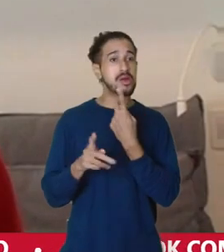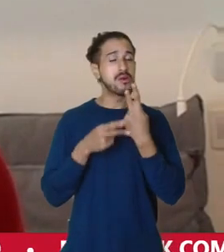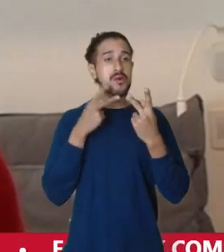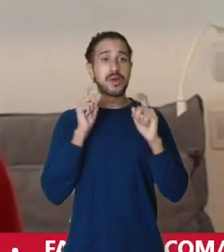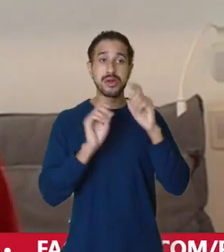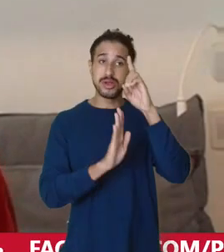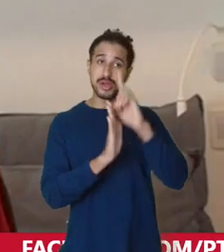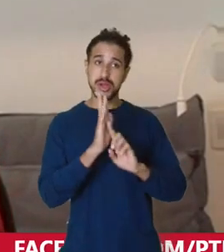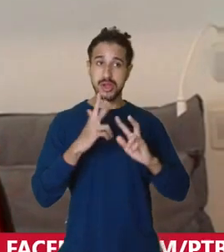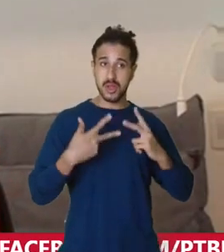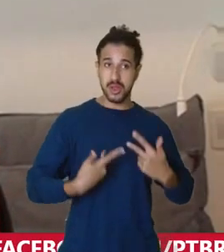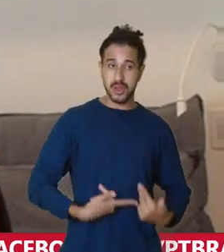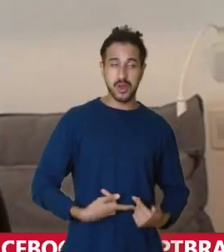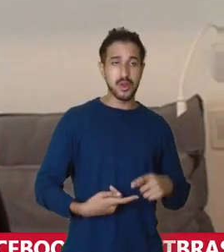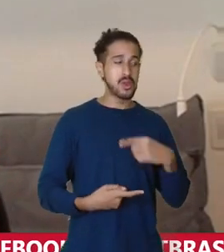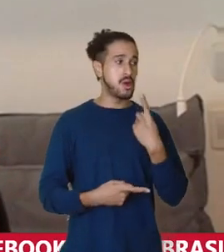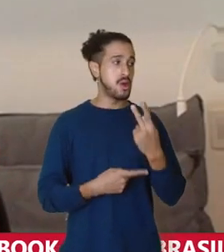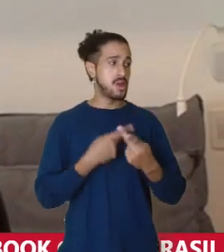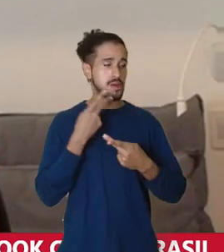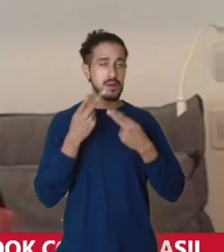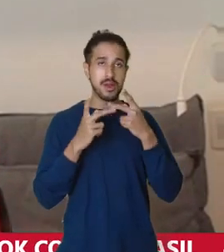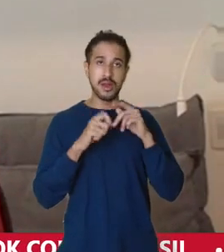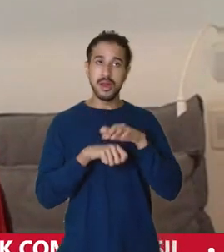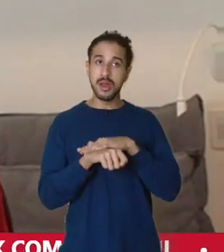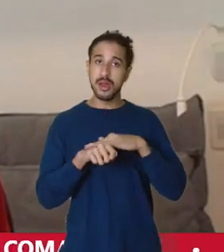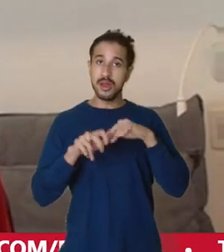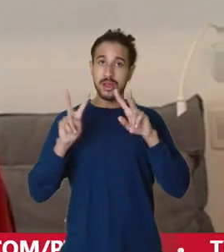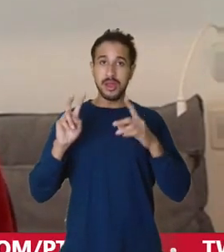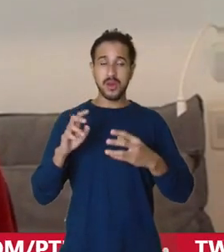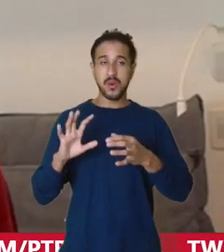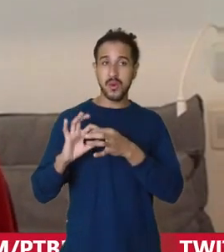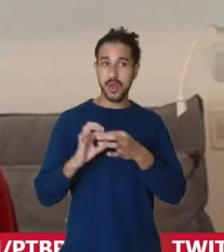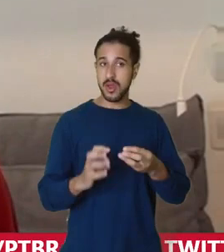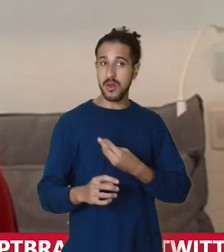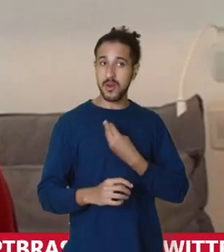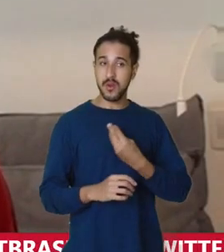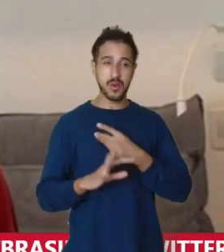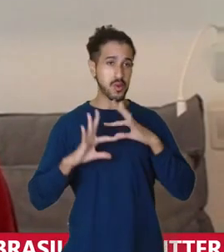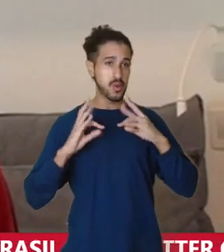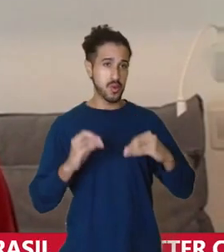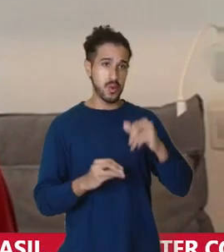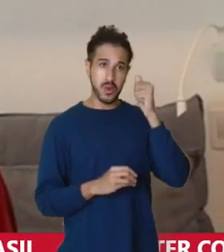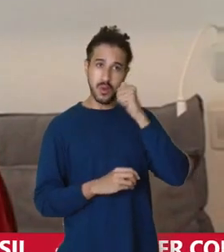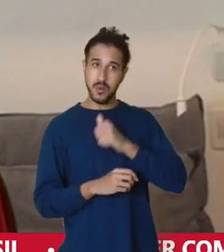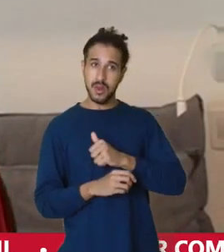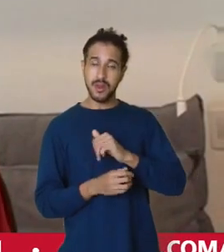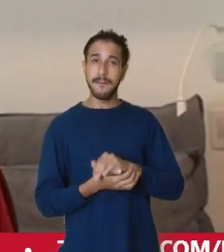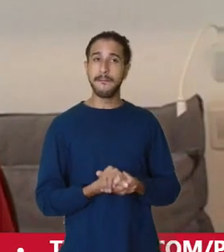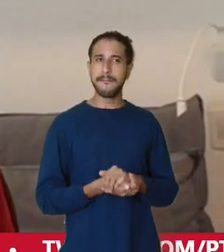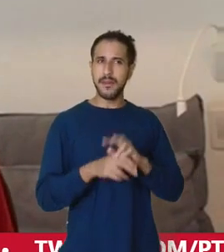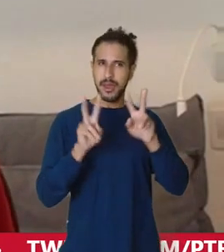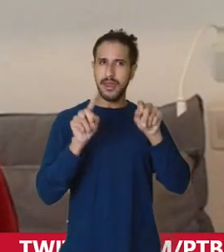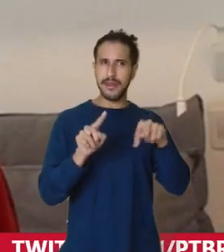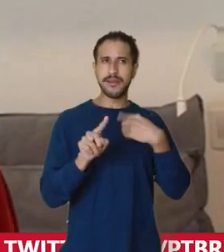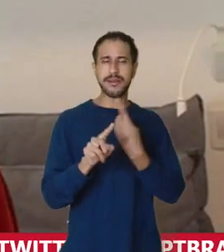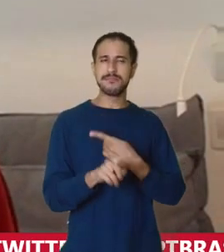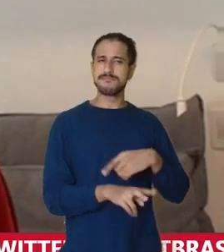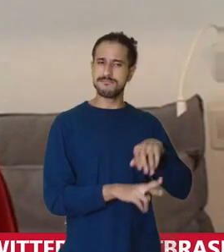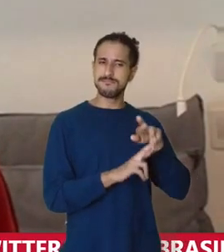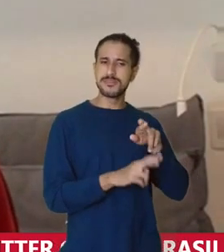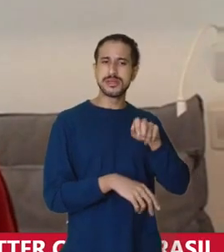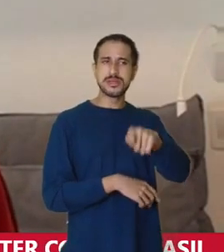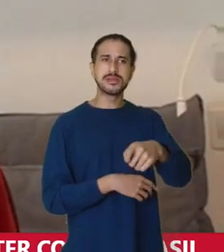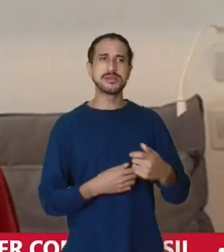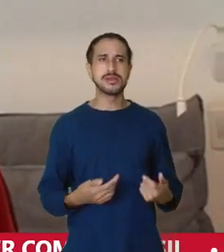de direitos humanos, a gente está falando de condições de vida para todas as mulheres, né? E é isso que se espera,